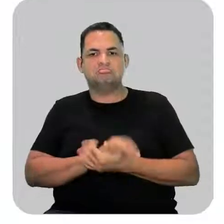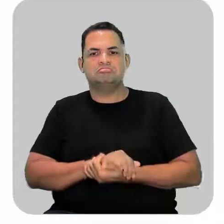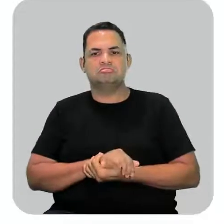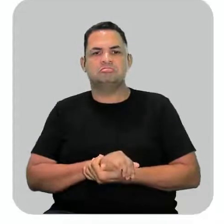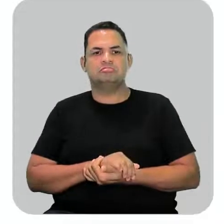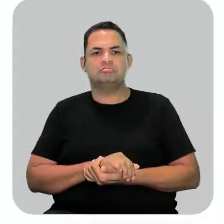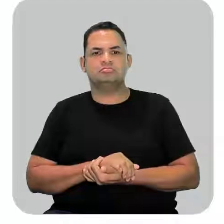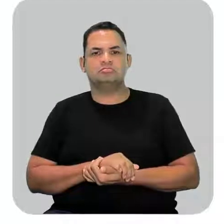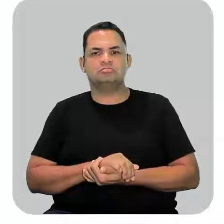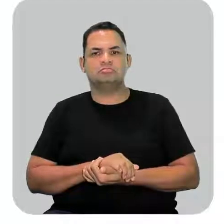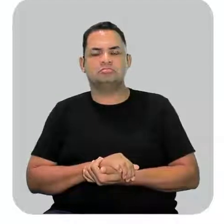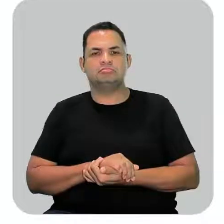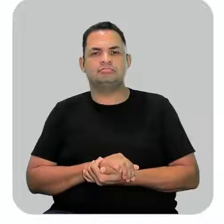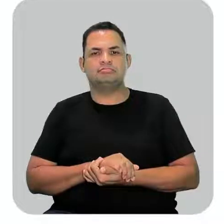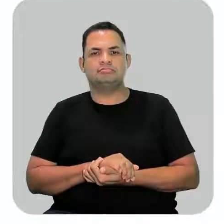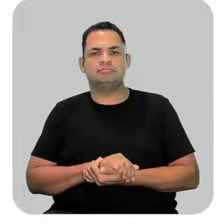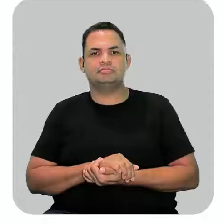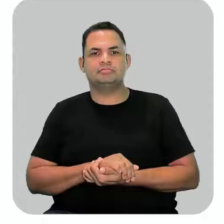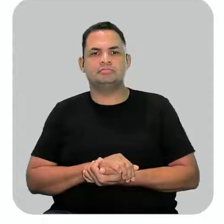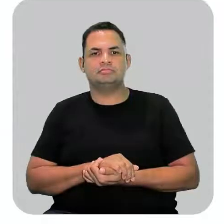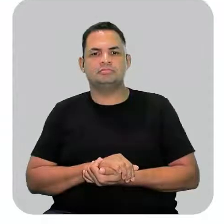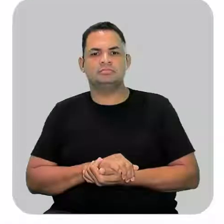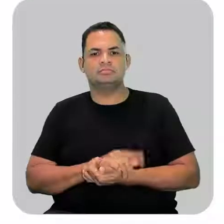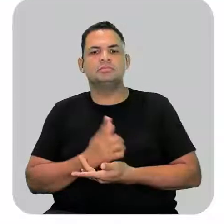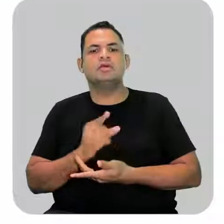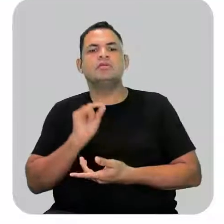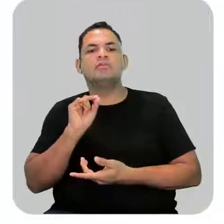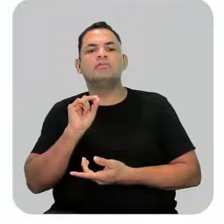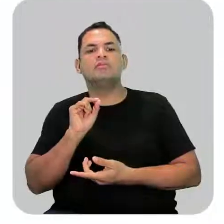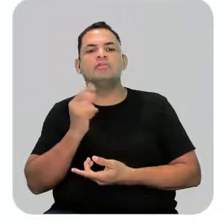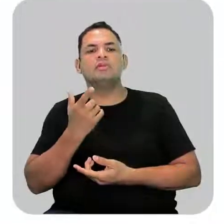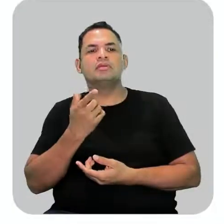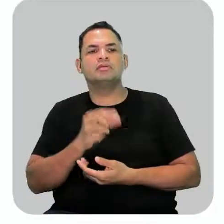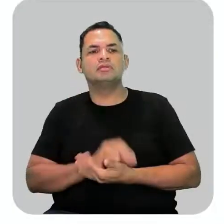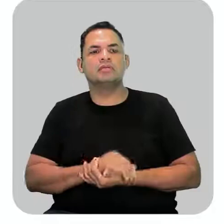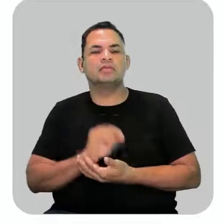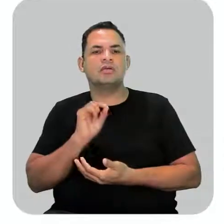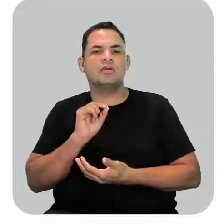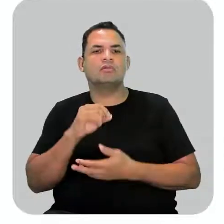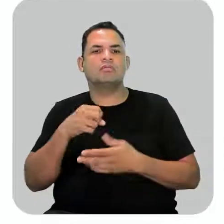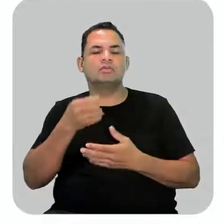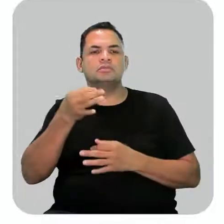verdadeiro ou falso? Vamos ver aqui as alternativas e o que o probleminha quer da gente.